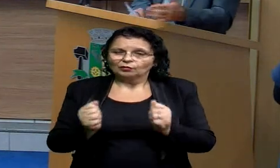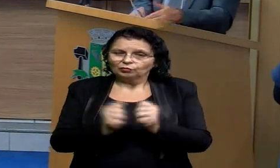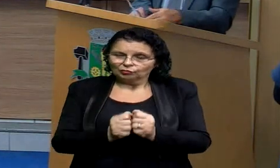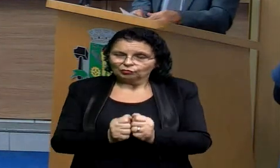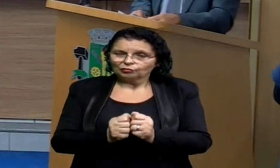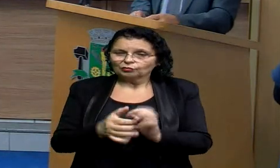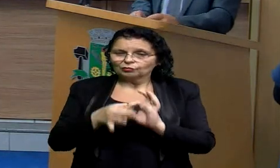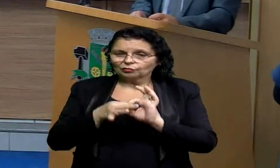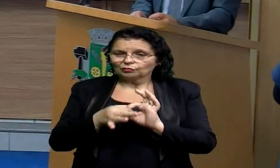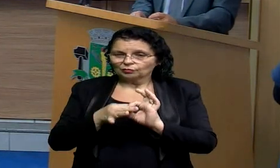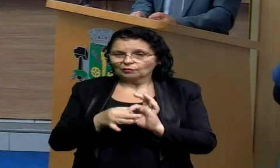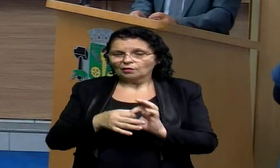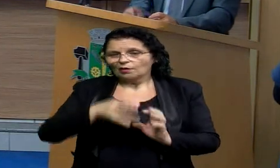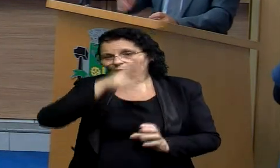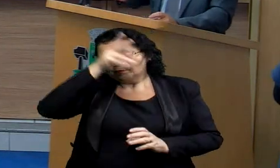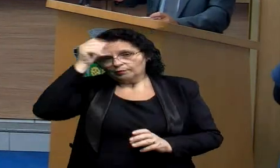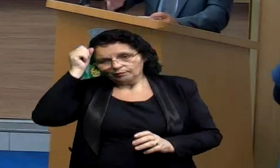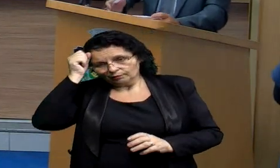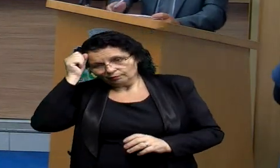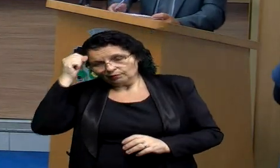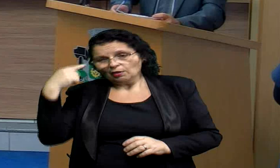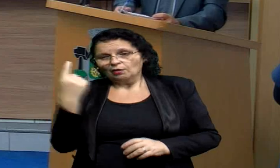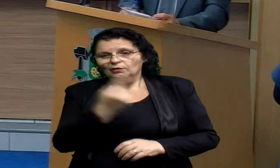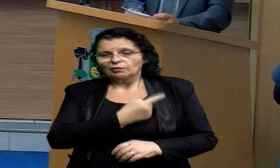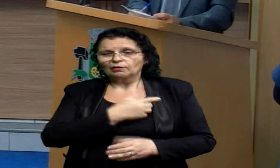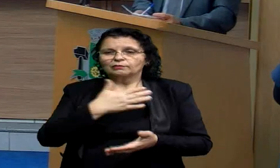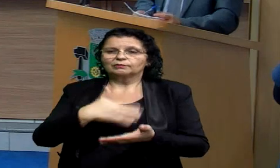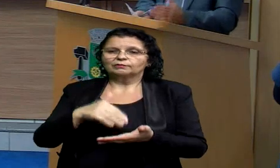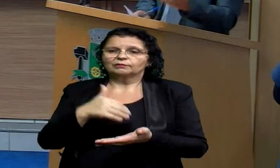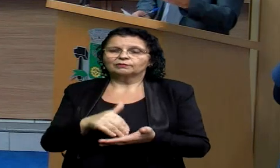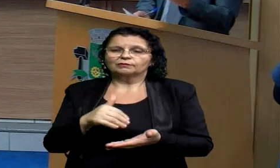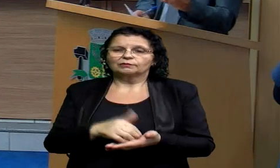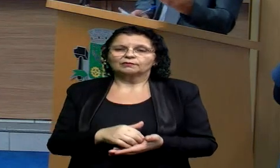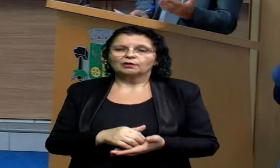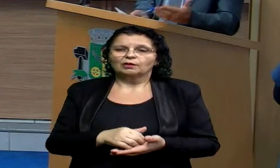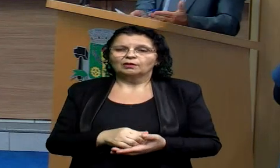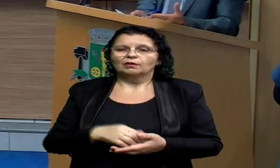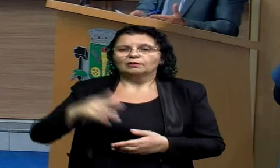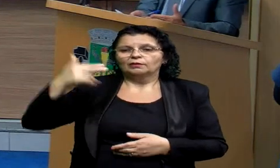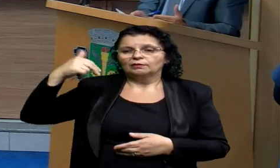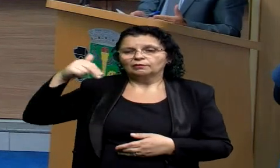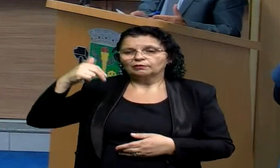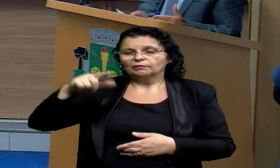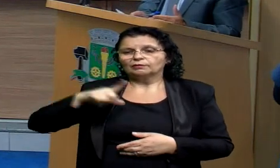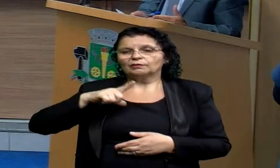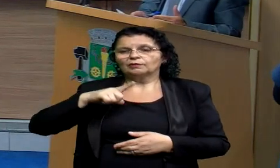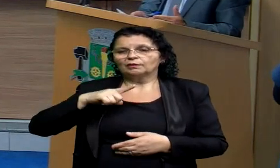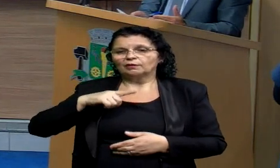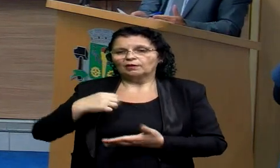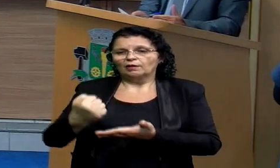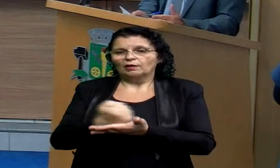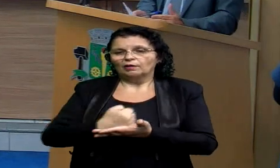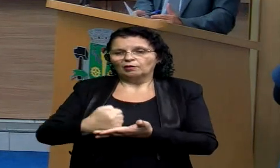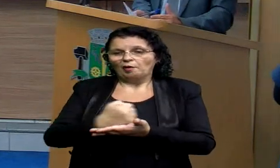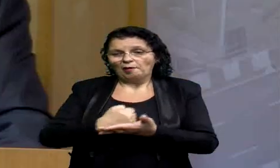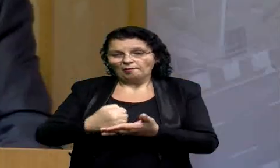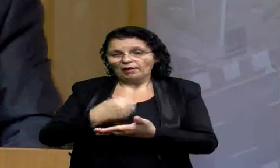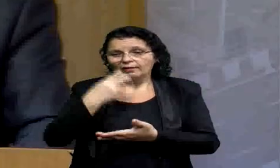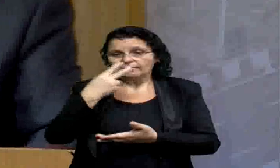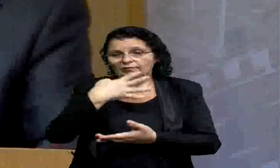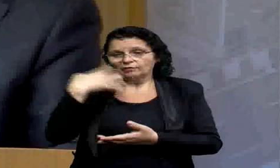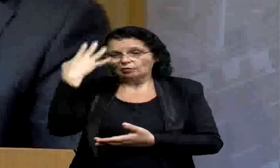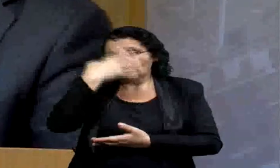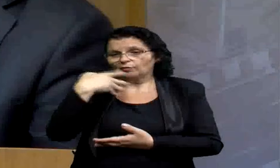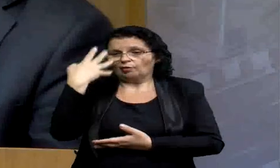parceria com com o prefeito e o nosso secretário da saúde na zona norte vai ter uma farmácia 24